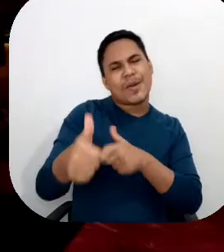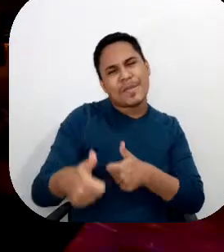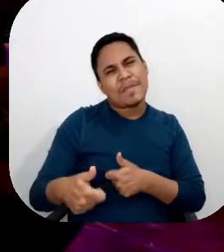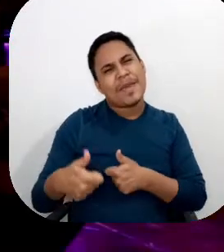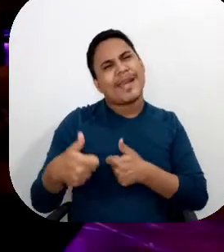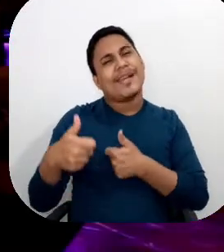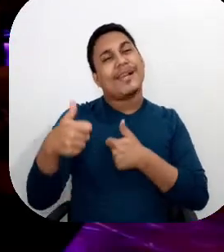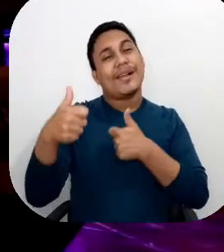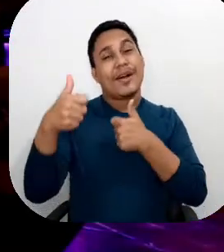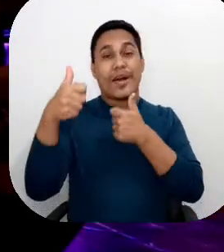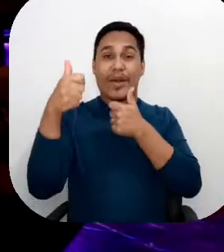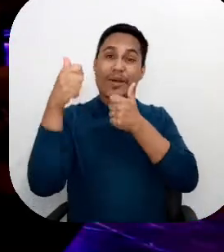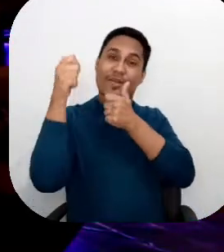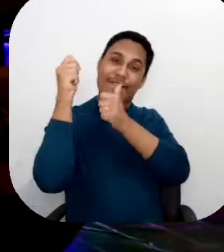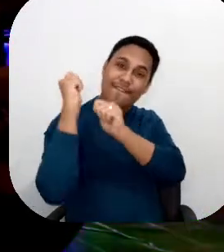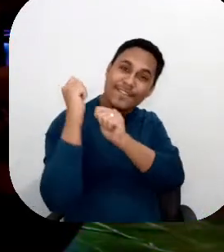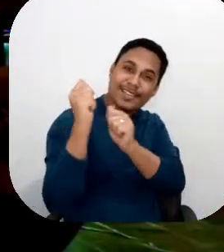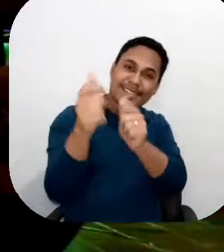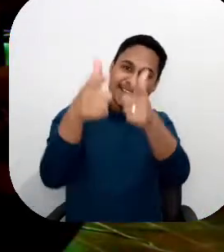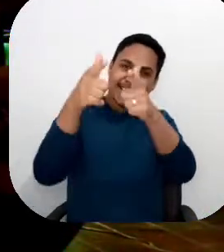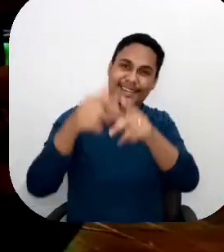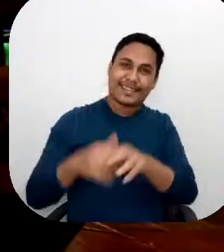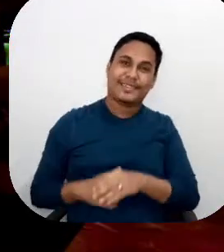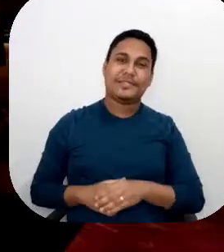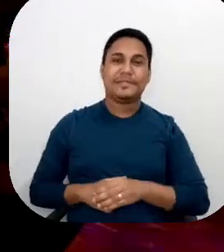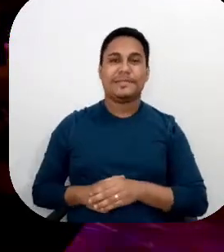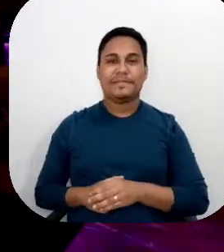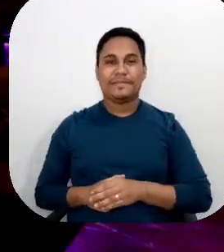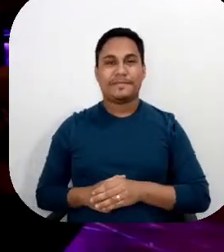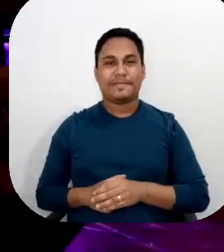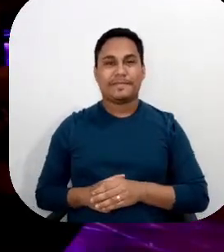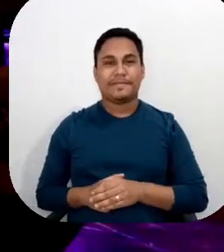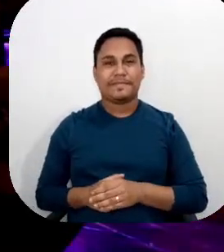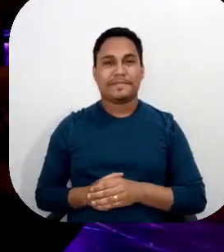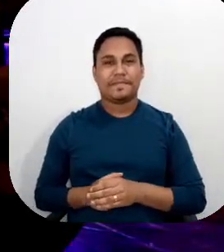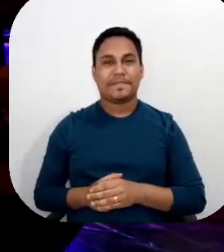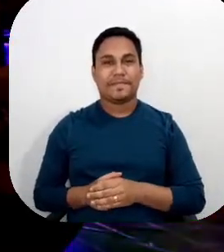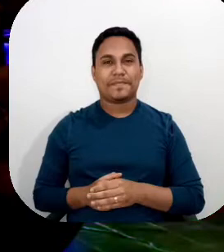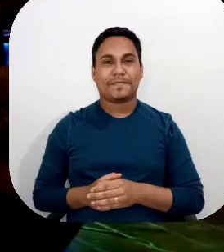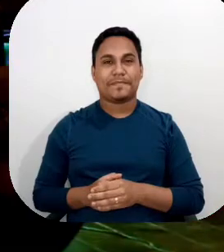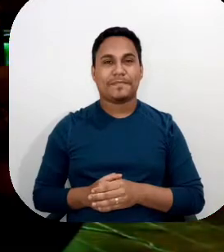E melhor que você.